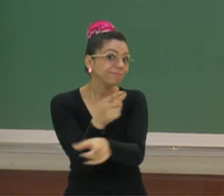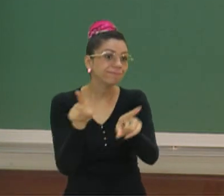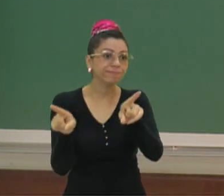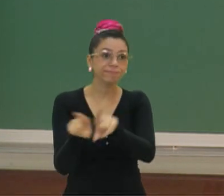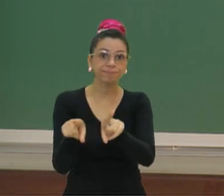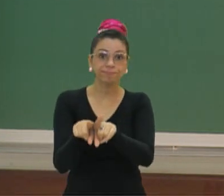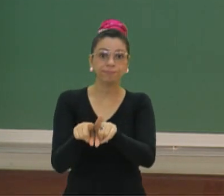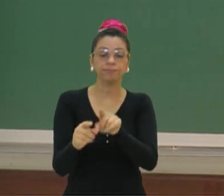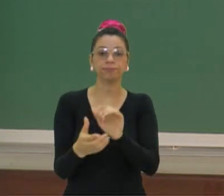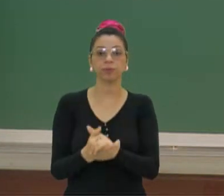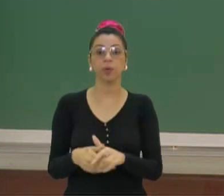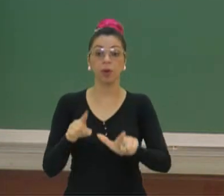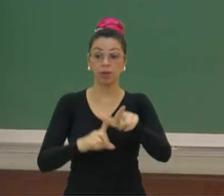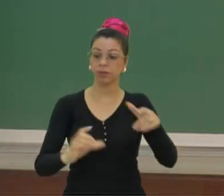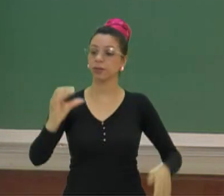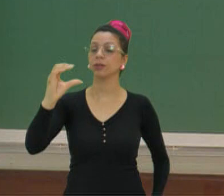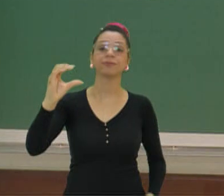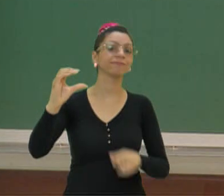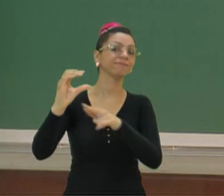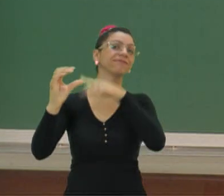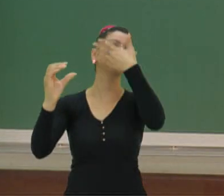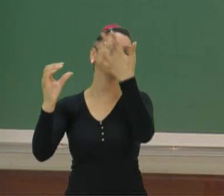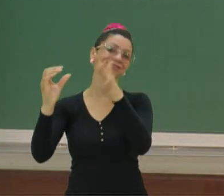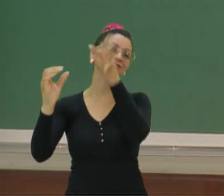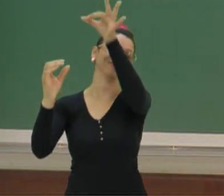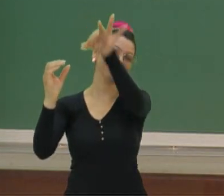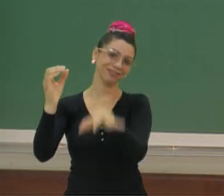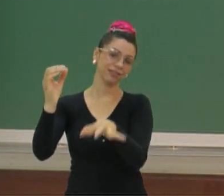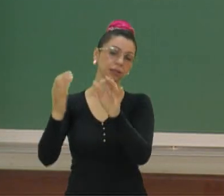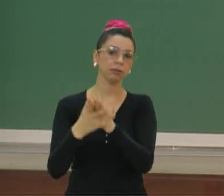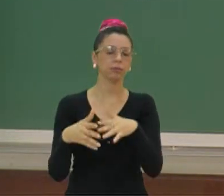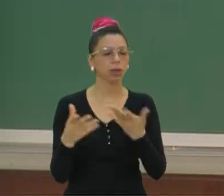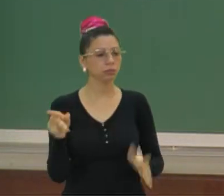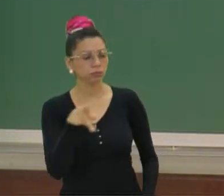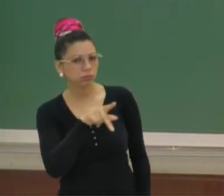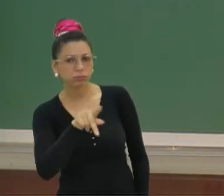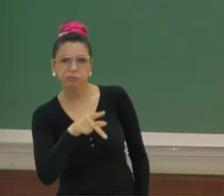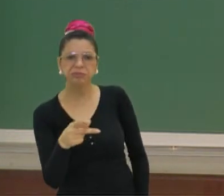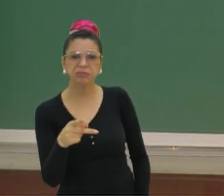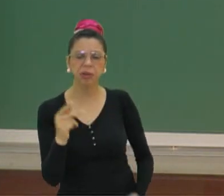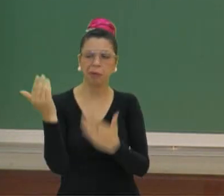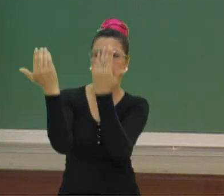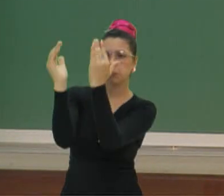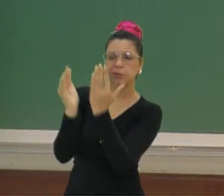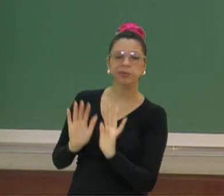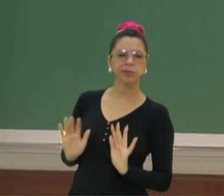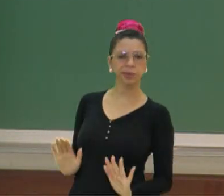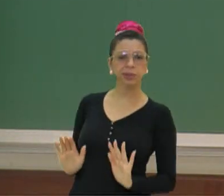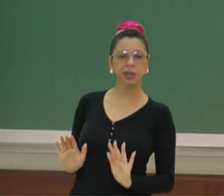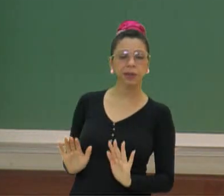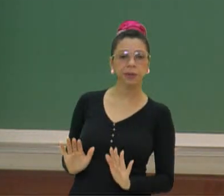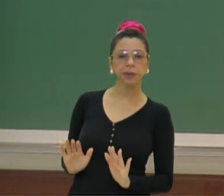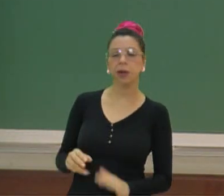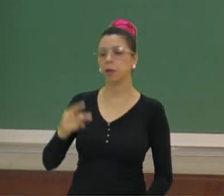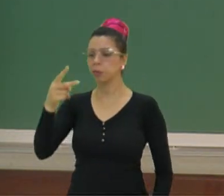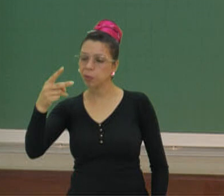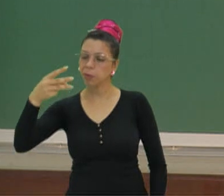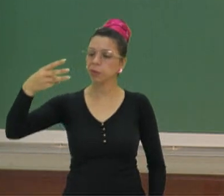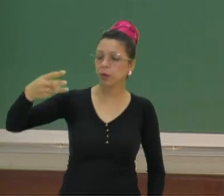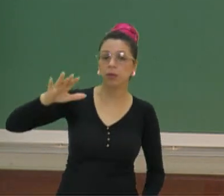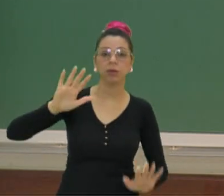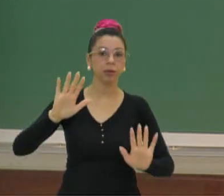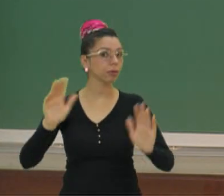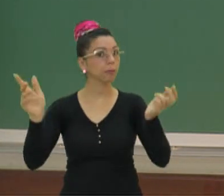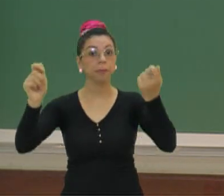seja, a letra C é a alternativa correta. Professor, eu não analisei ainda a 2 e a 3.